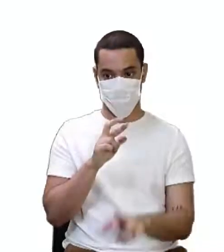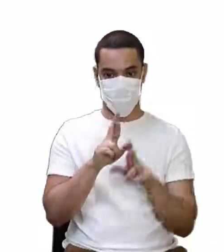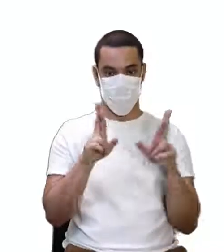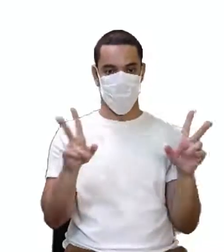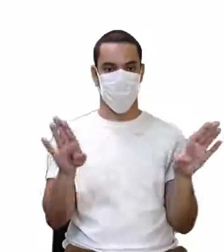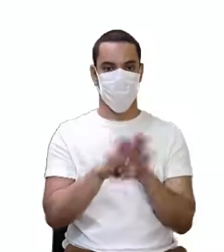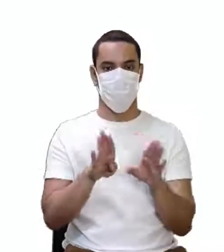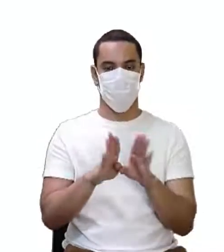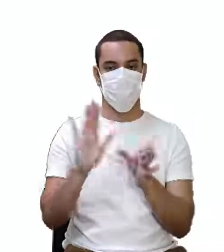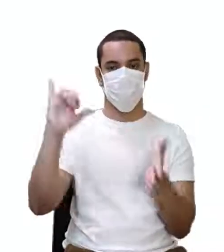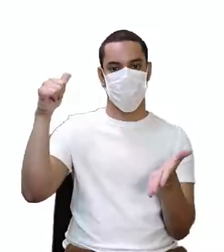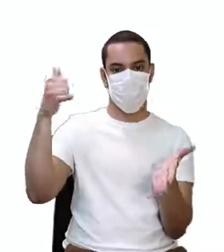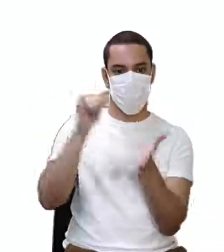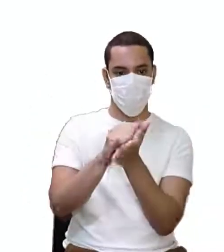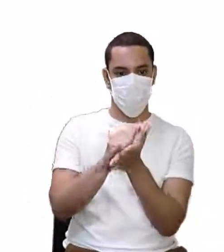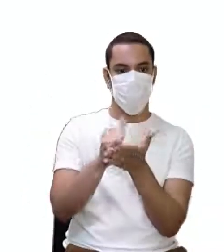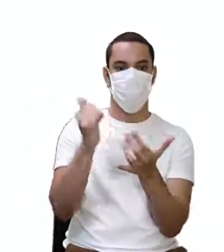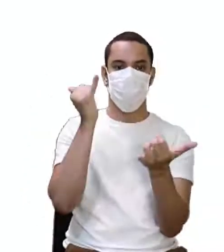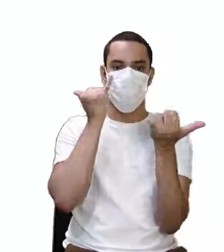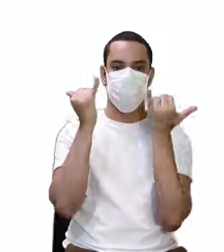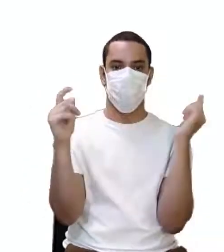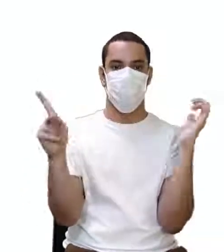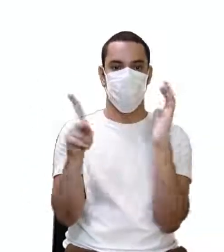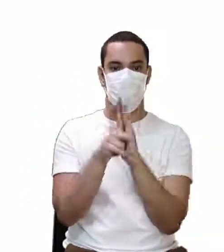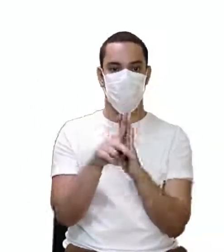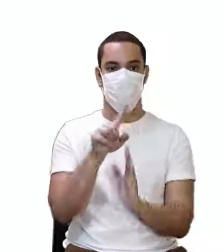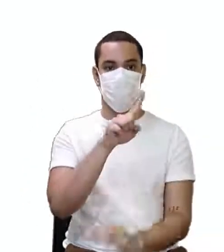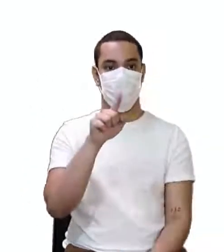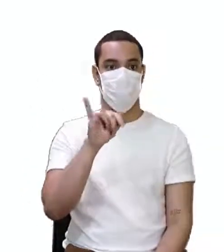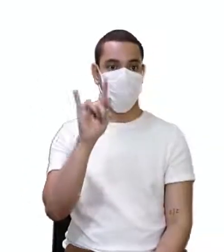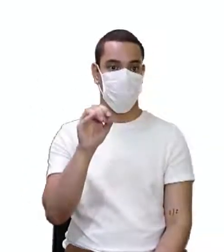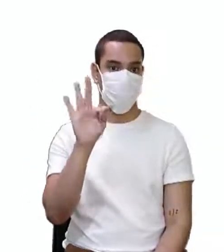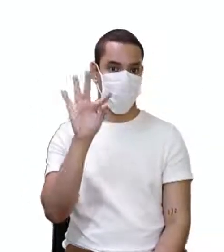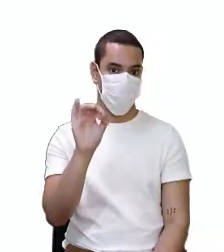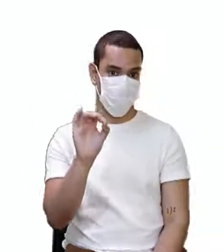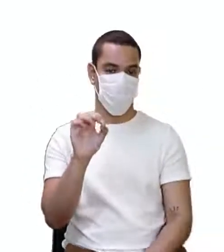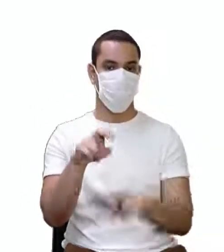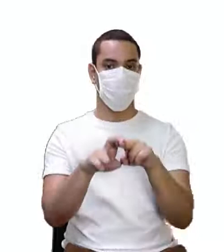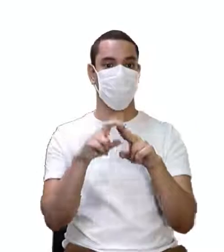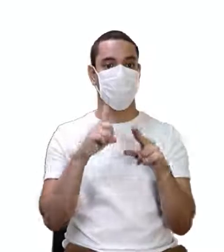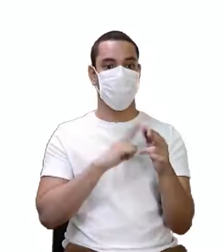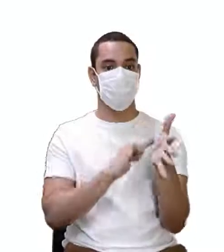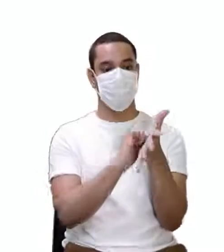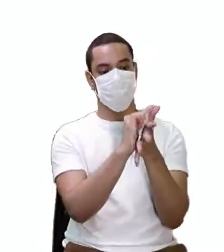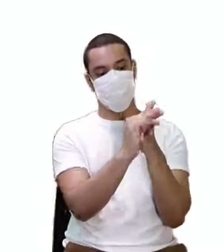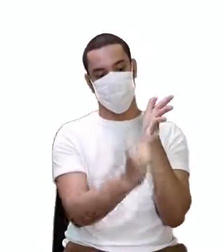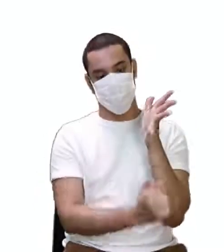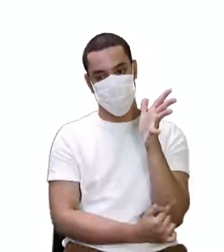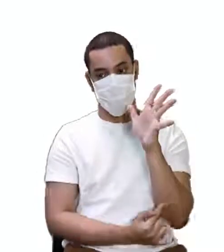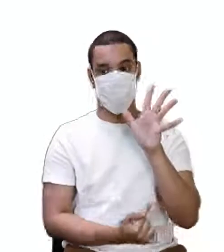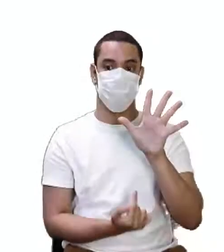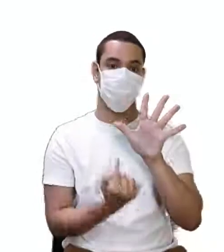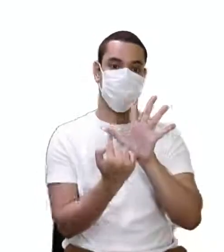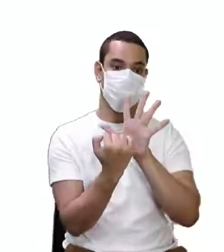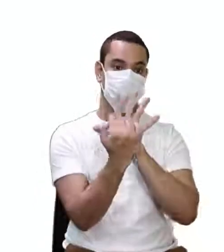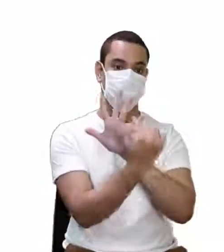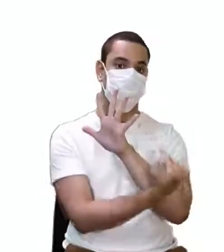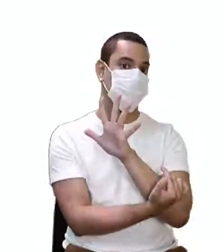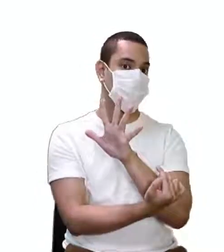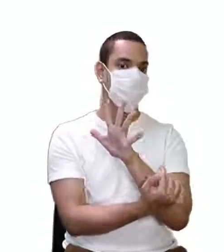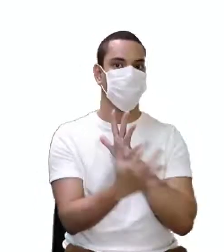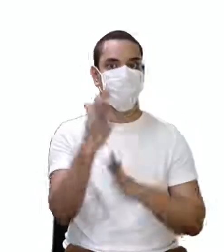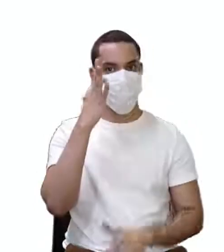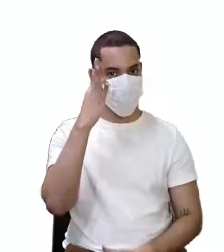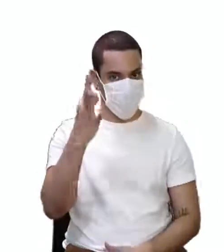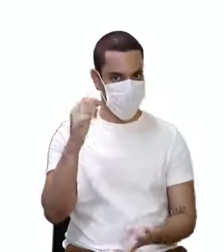e a consequente formação do zigoto. Então, eles podem ser divididos em 5 formas, tá bom? Preste